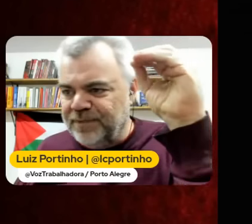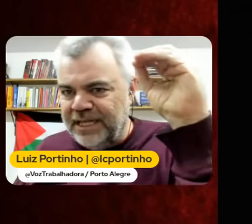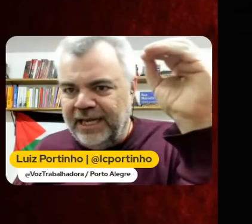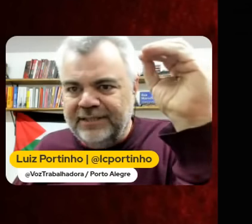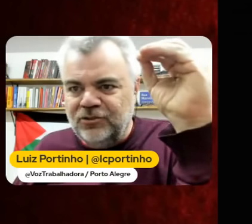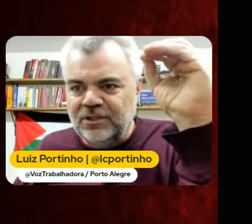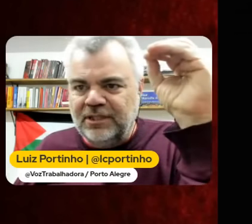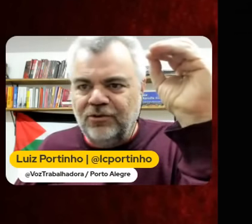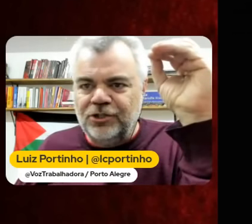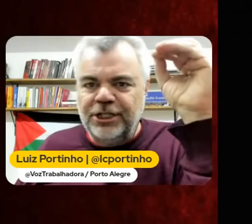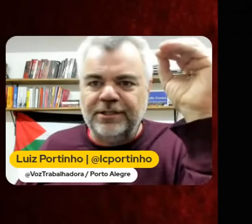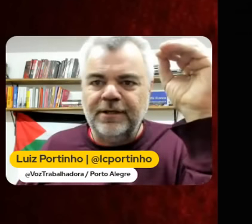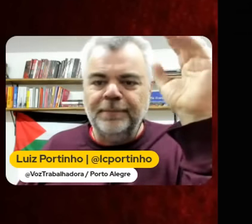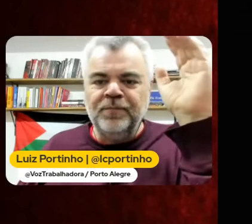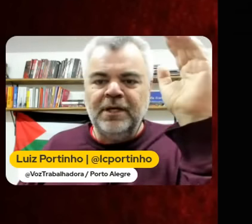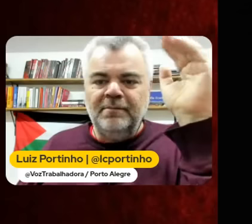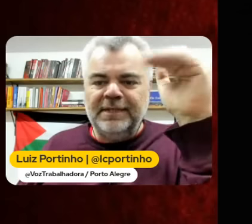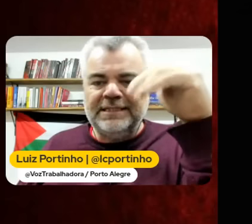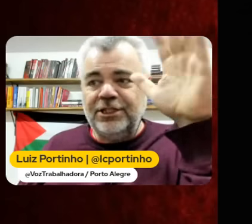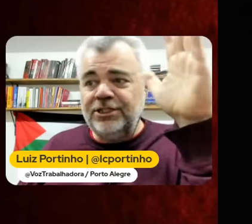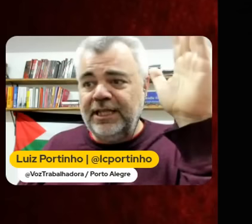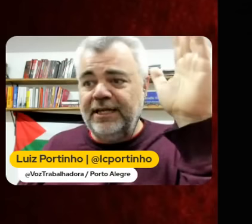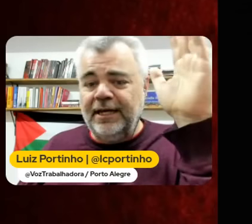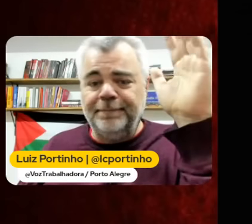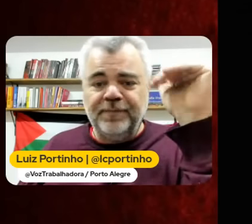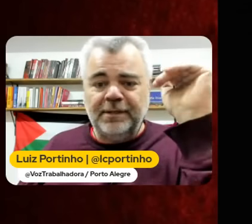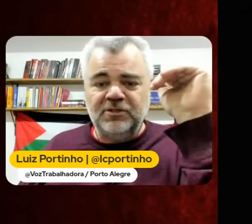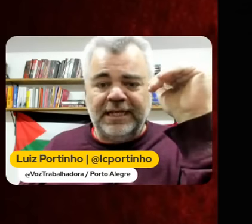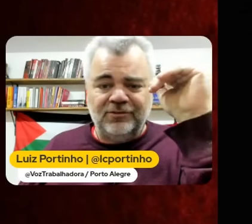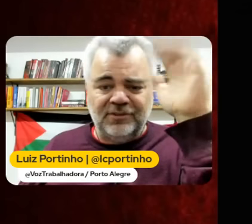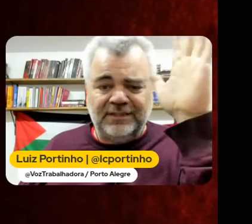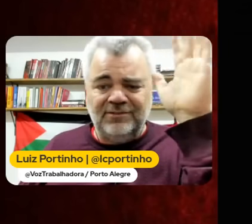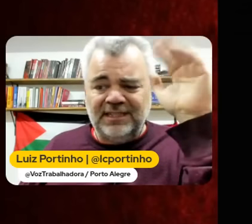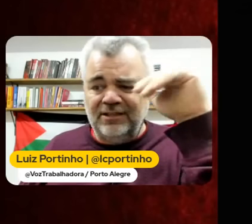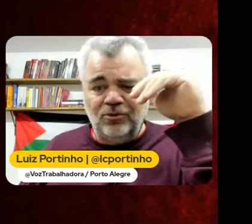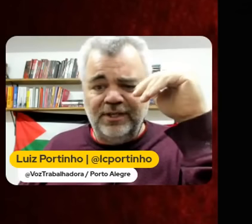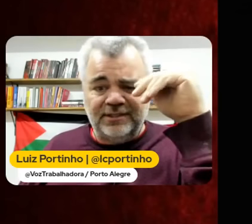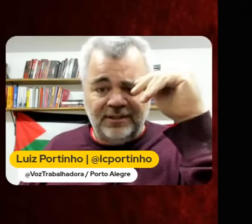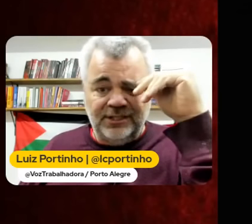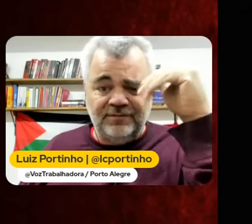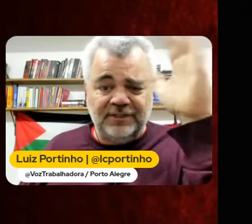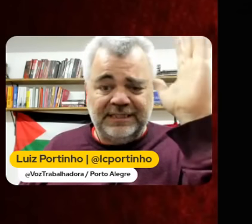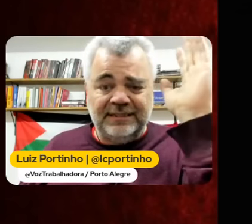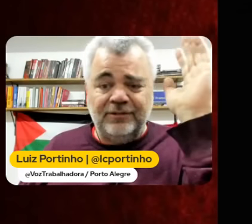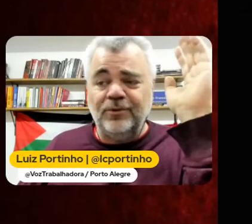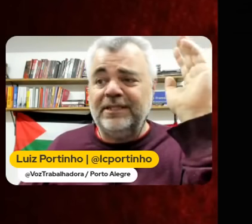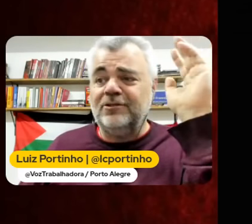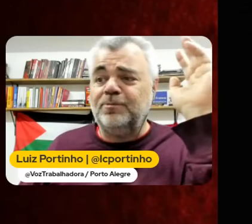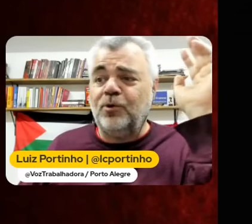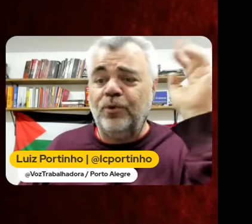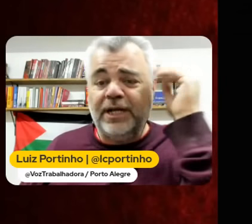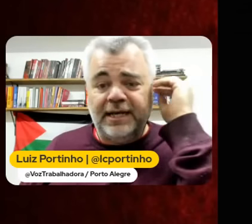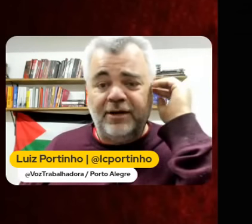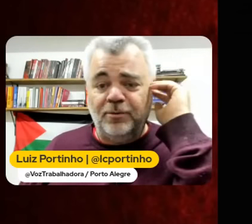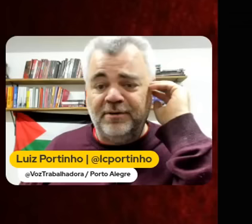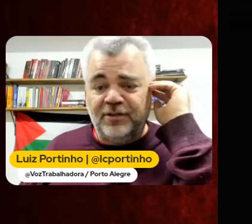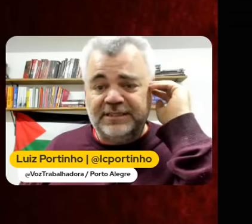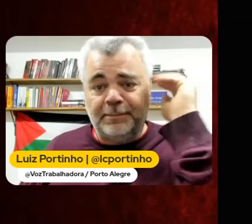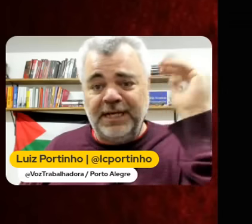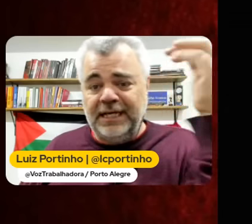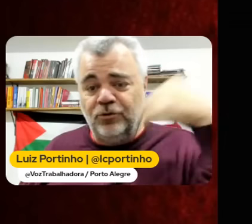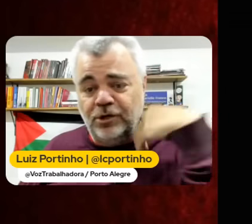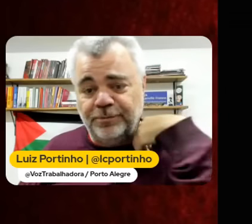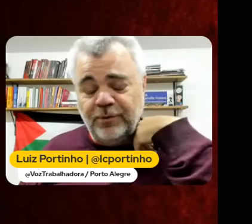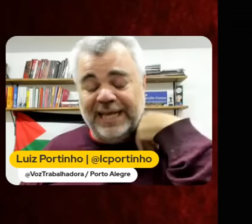nojenta, né? Que rede social nojenta. Mas a gente tem lá, temos lá 200 seguidores, eu acho. Se vocês têm Twitter, nos procurem lá, @